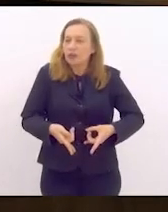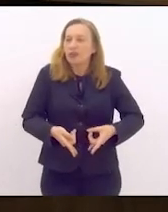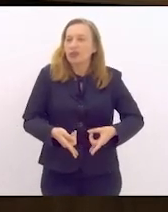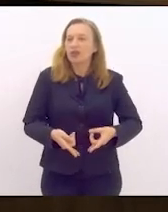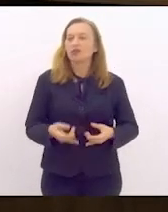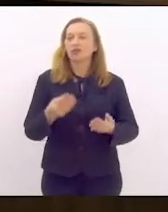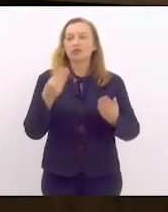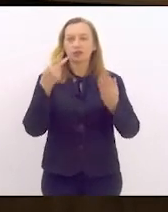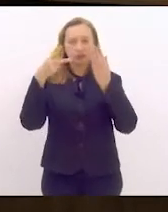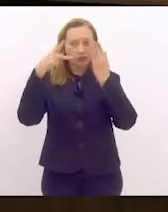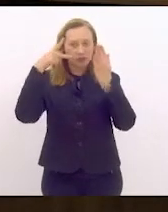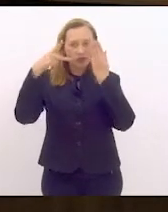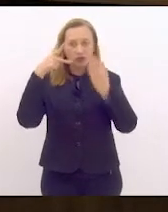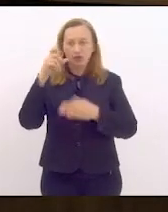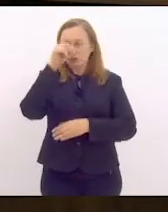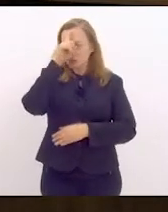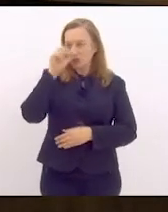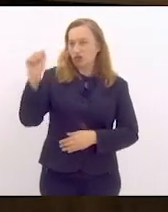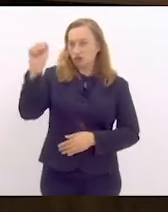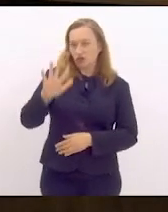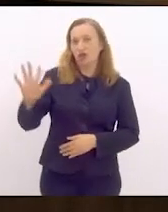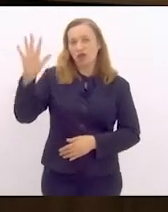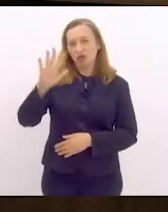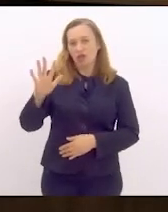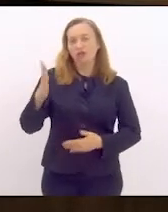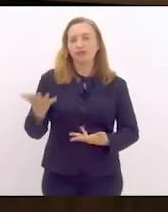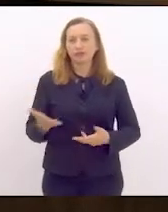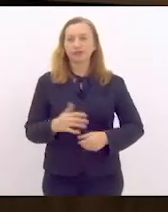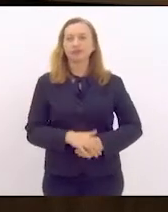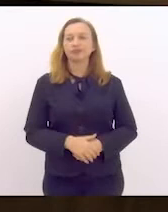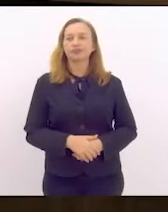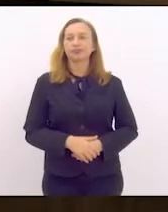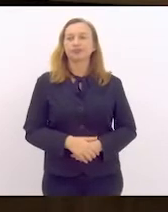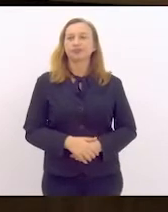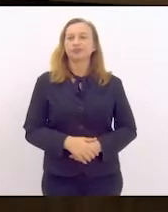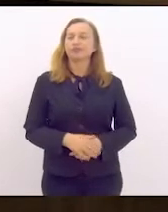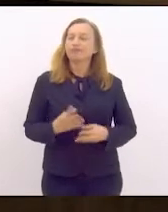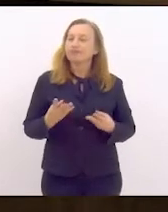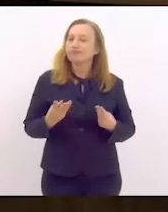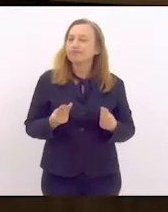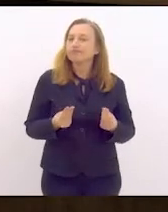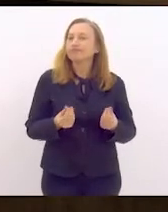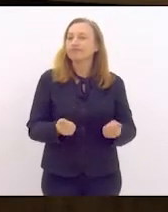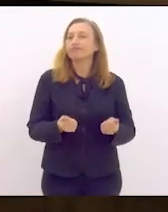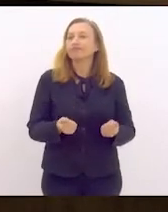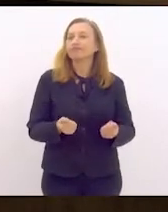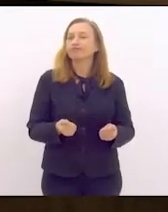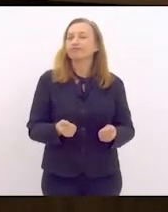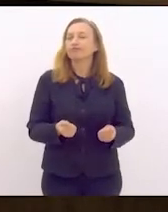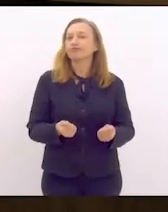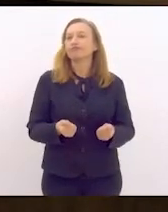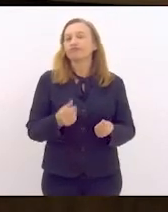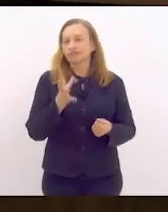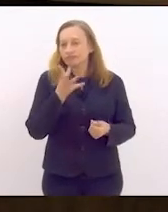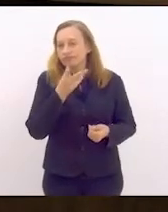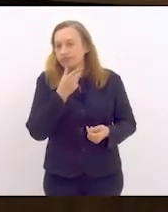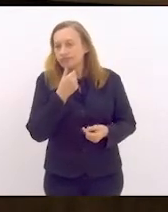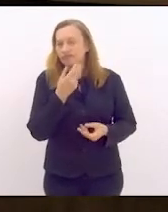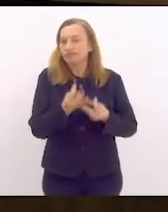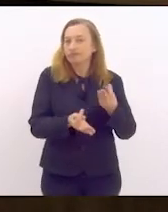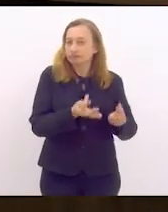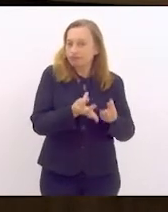leitos psiquiátricos em hospitais gerais, né, para situações mais delicadas, um pouco mais prolongadas, de